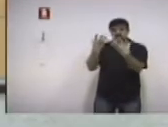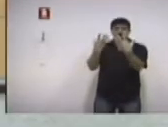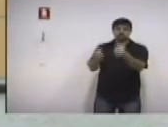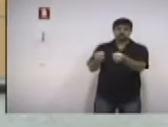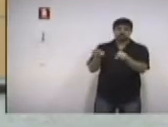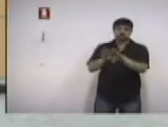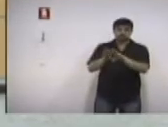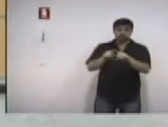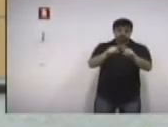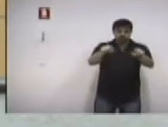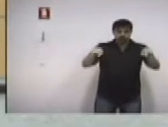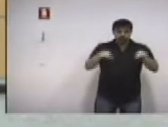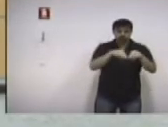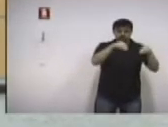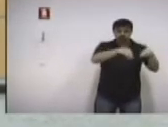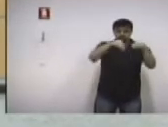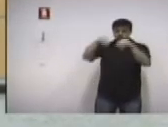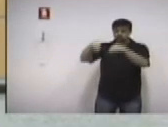favorável